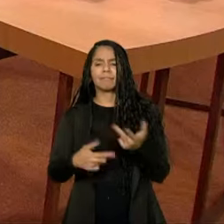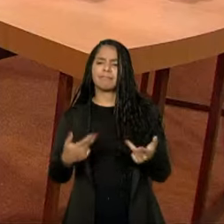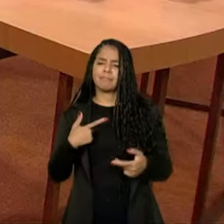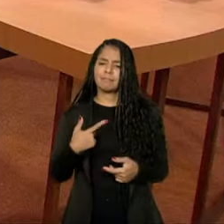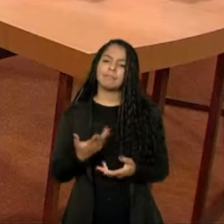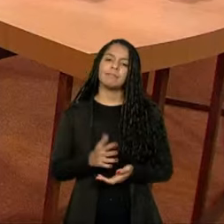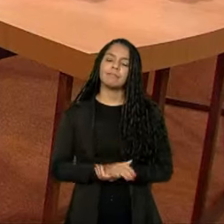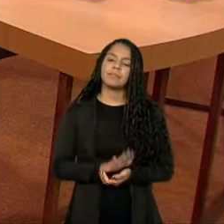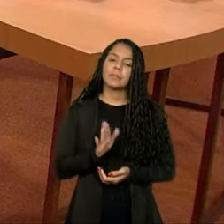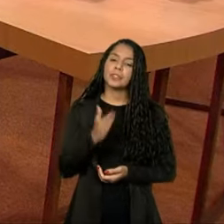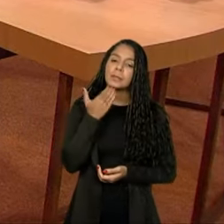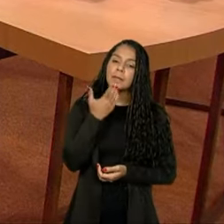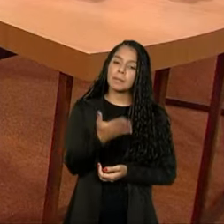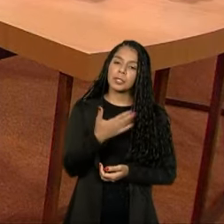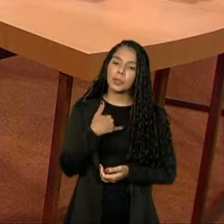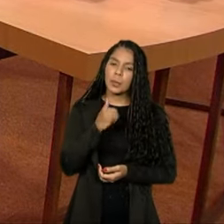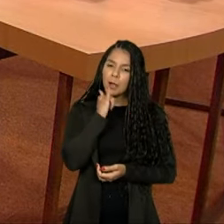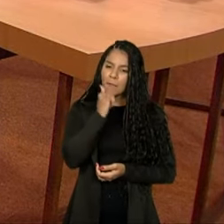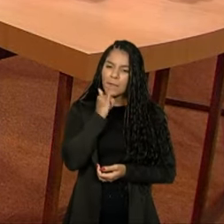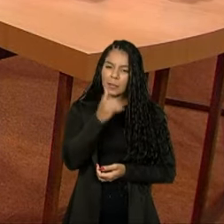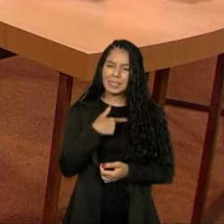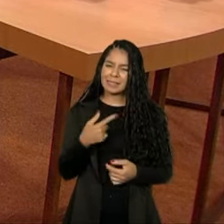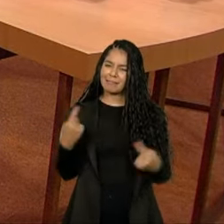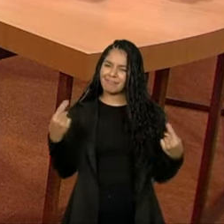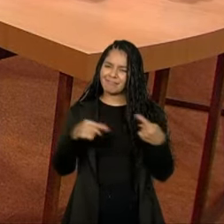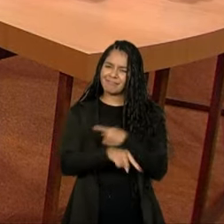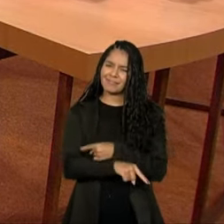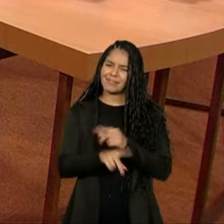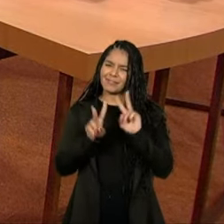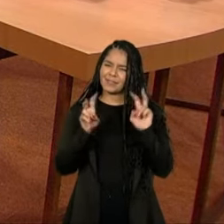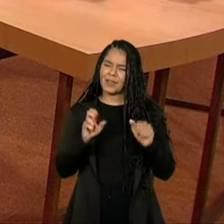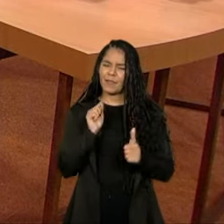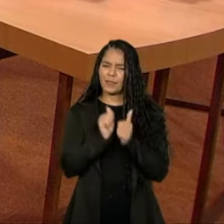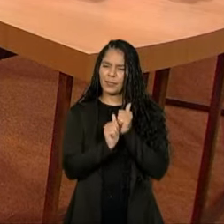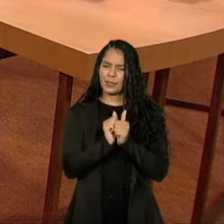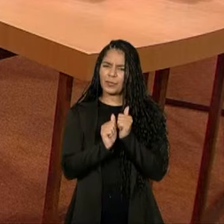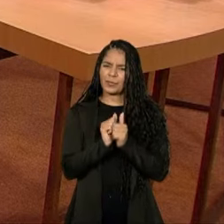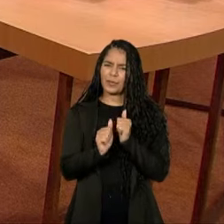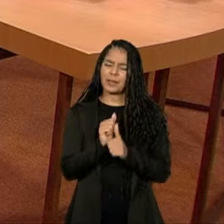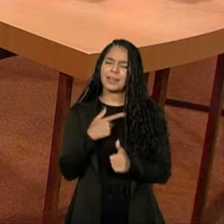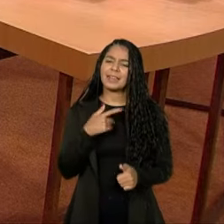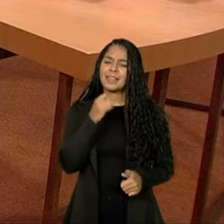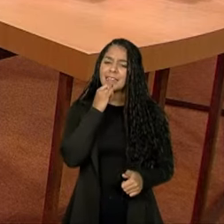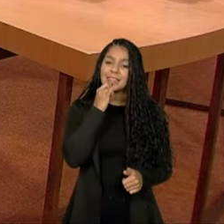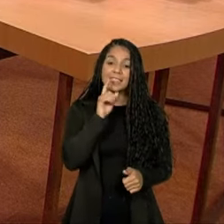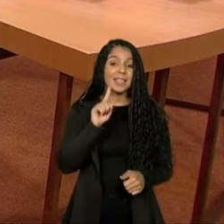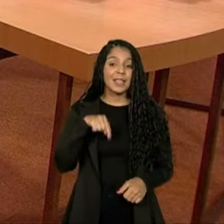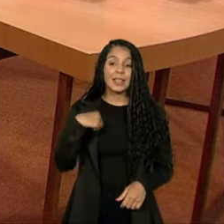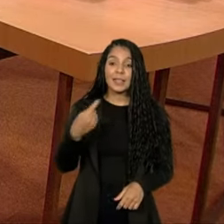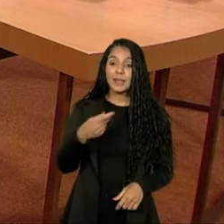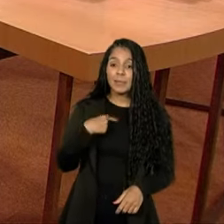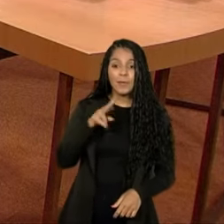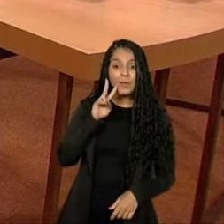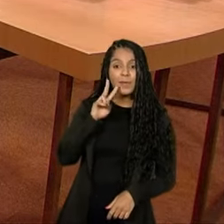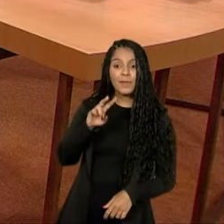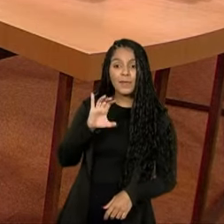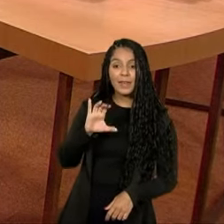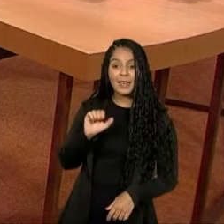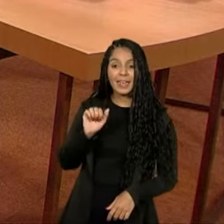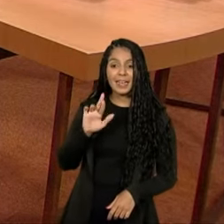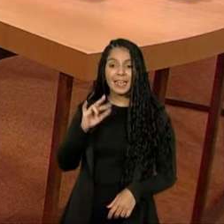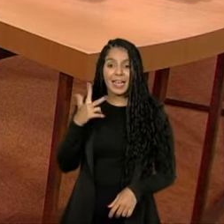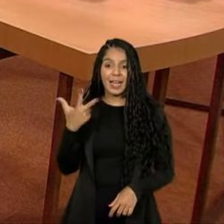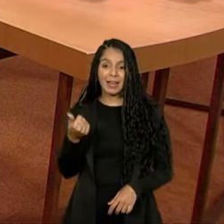atacar. Já te pediram para dar alguma informação que não tem nada a ver com futebol no meio do tipo assim, e daqui a pouco você vai ver, cara, minha